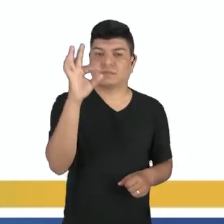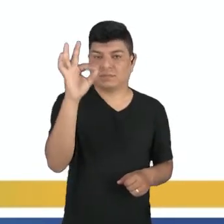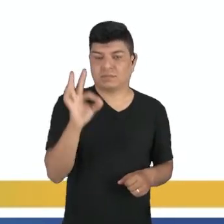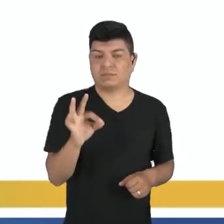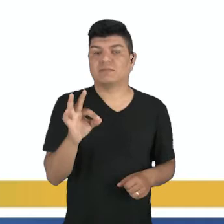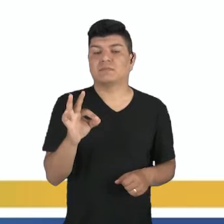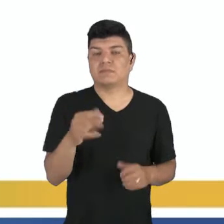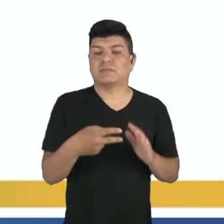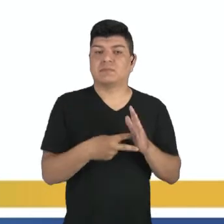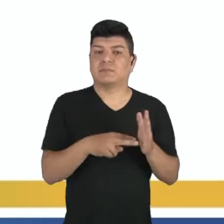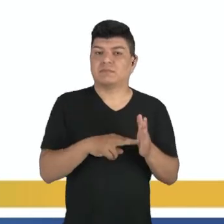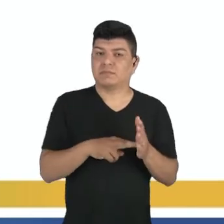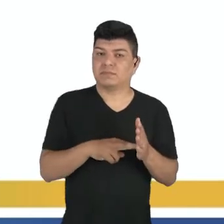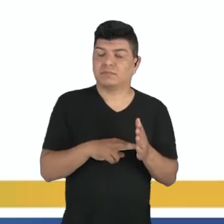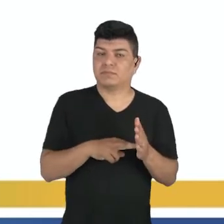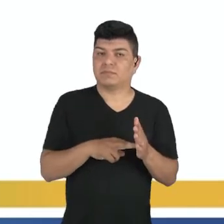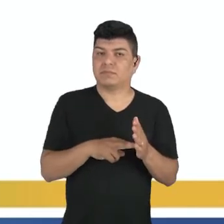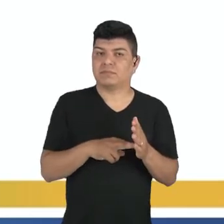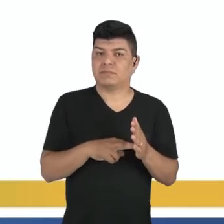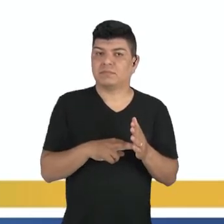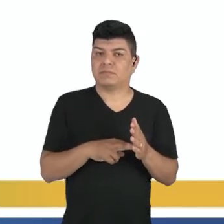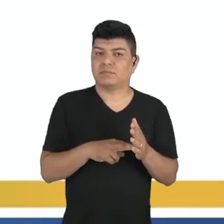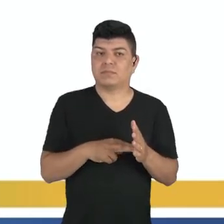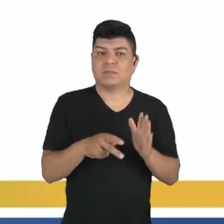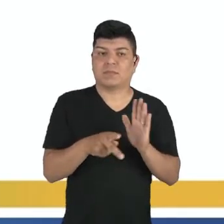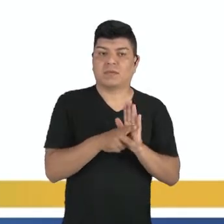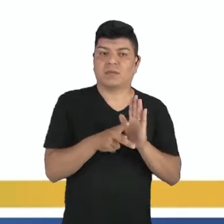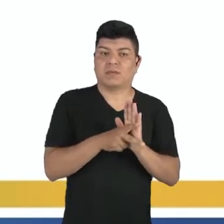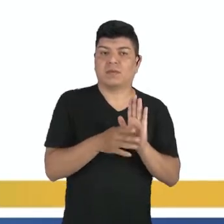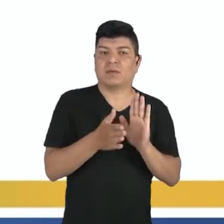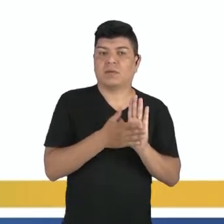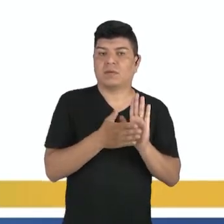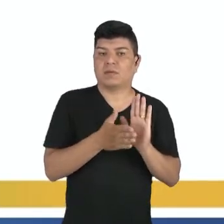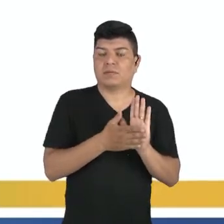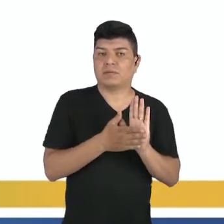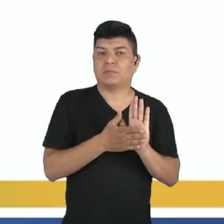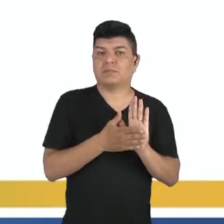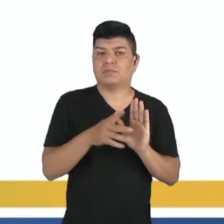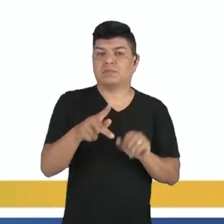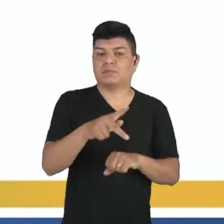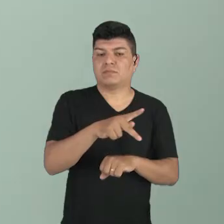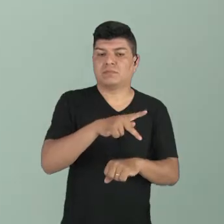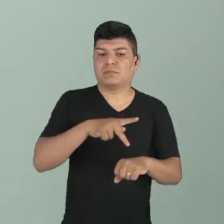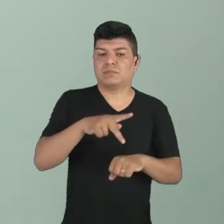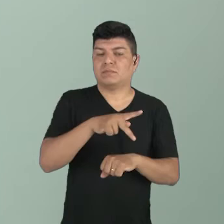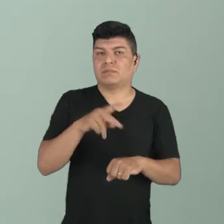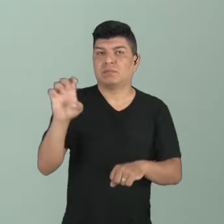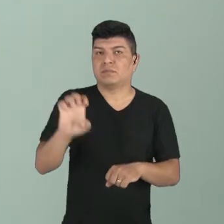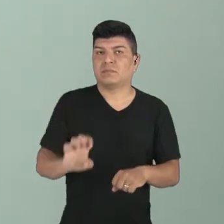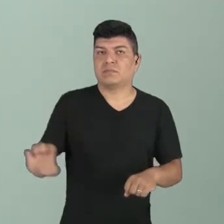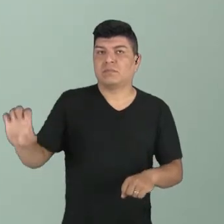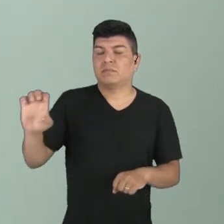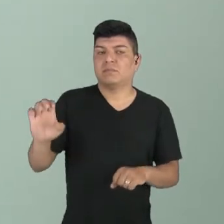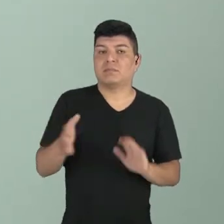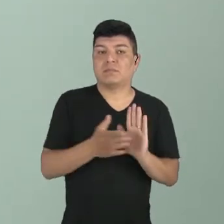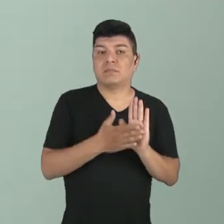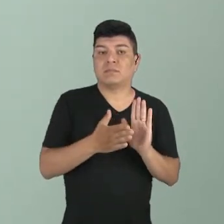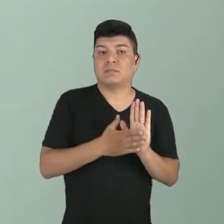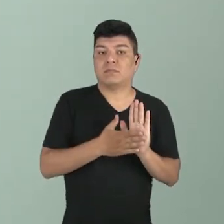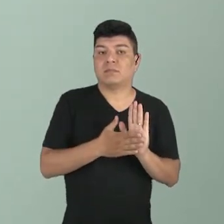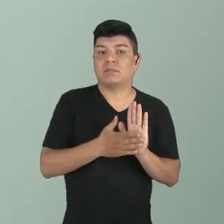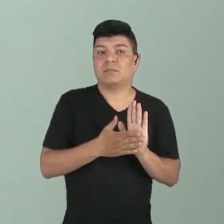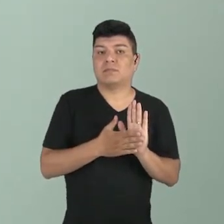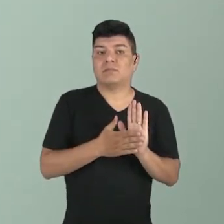então o significa que as próprias propostas de alguns países da Europa tem proporcionado